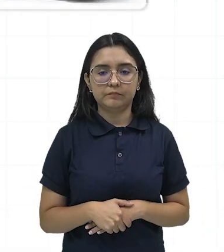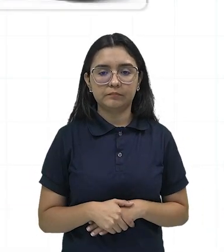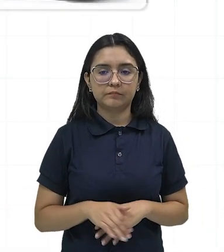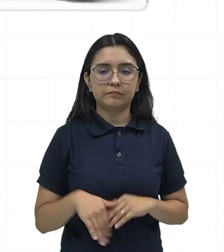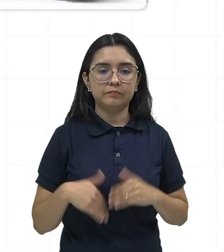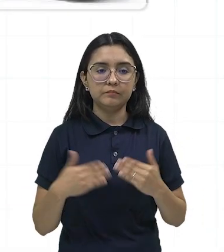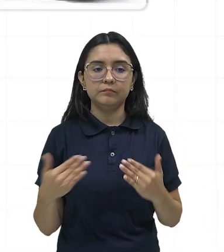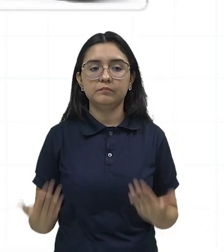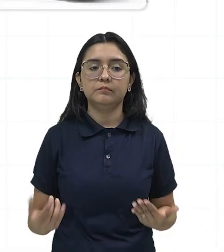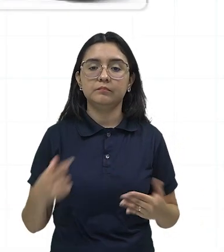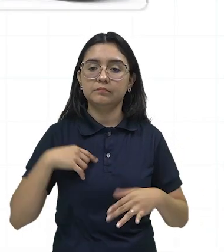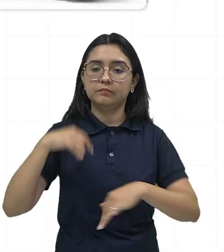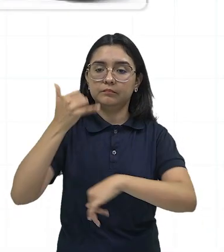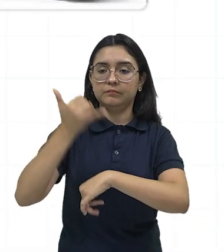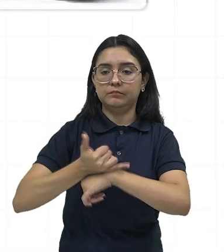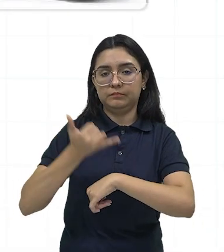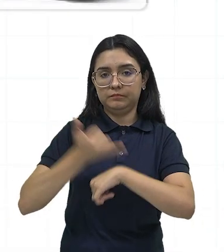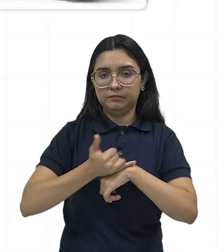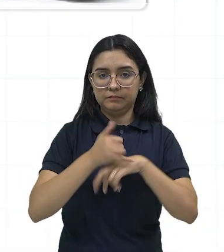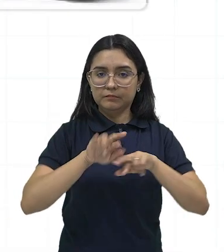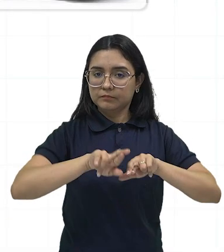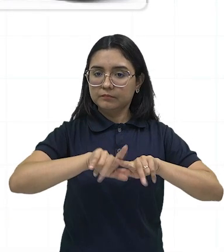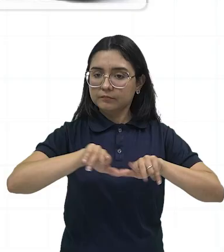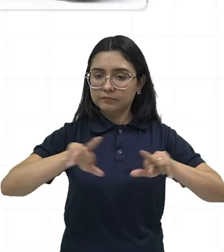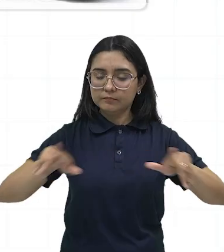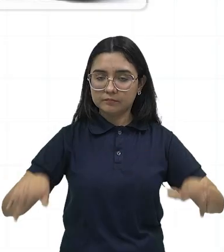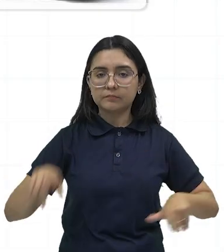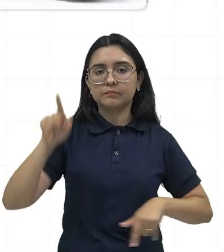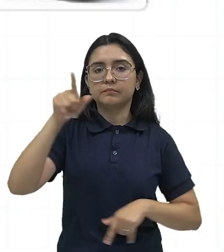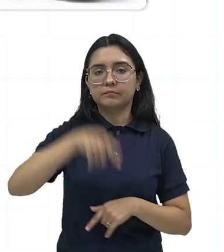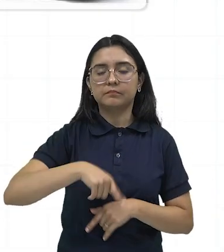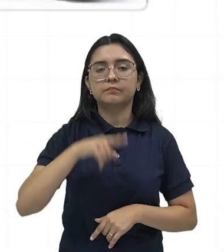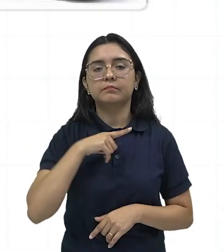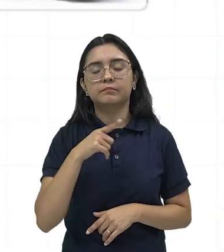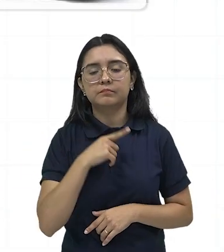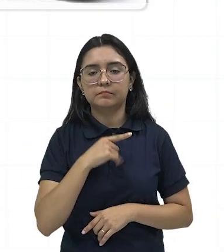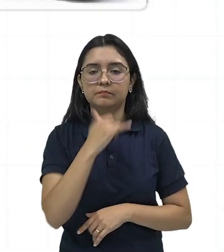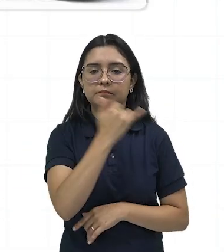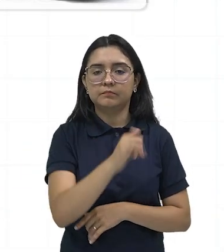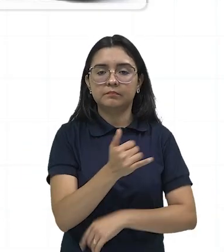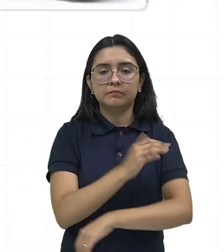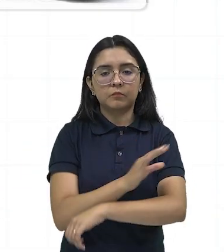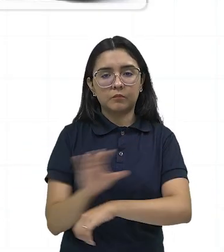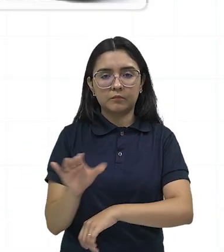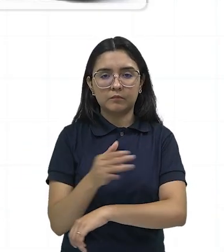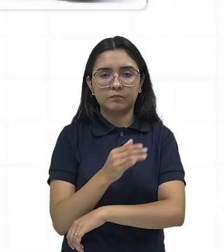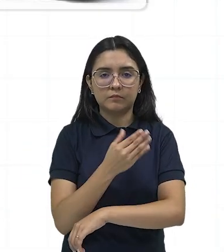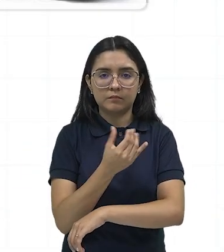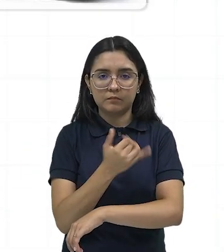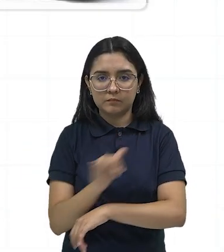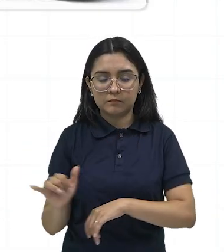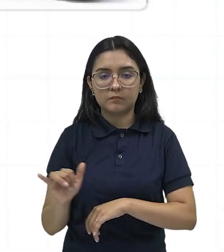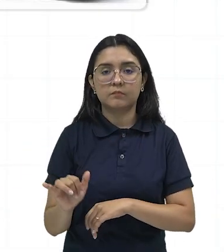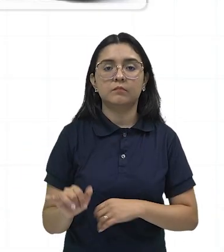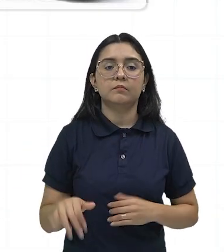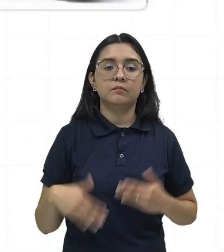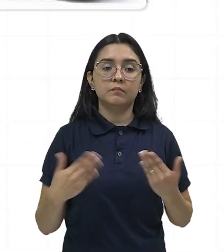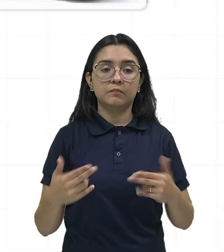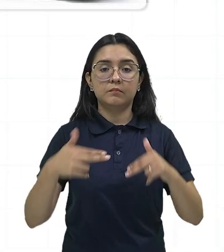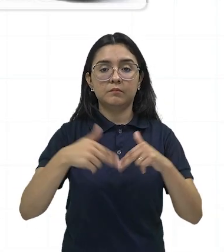geral, os metais são bons condutores elétricos e, por isso, são